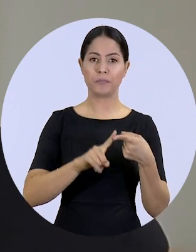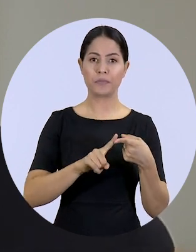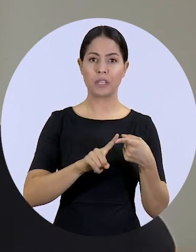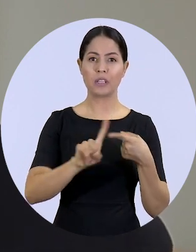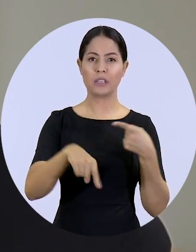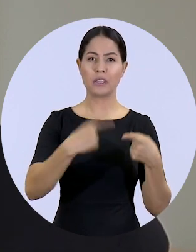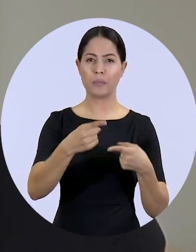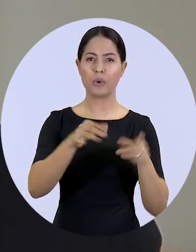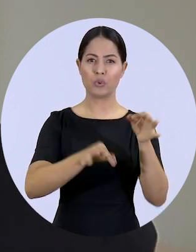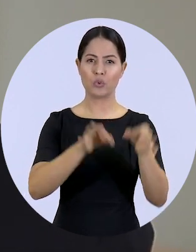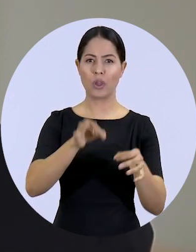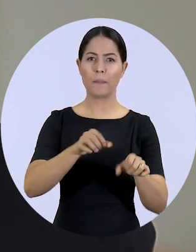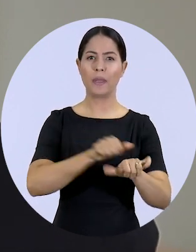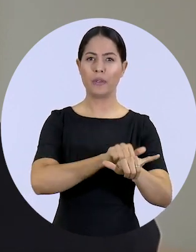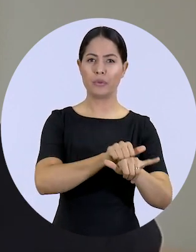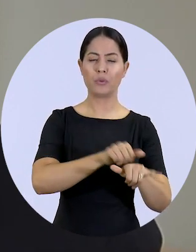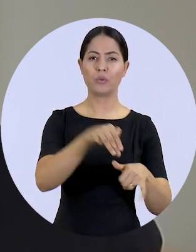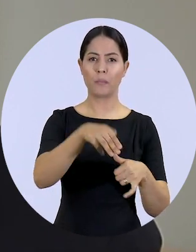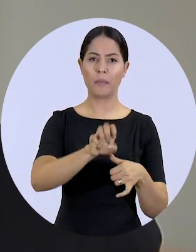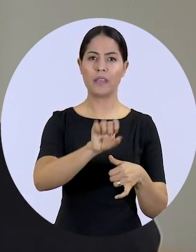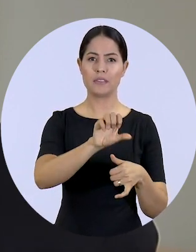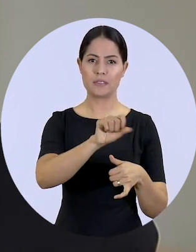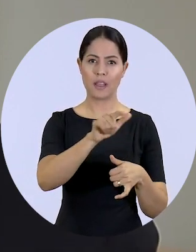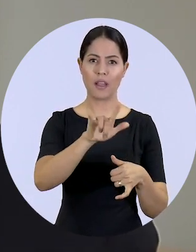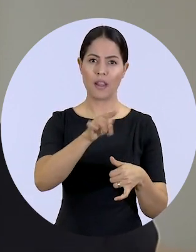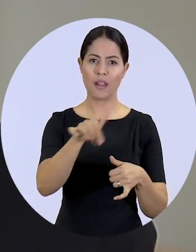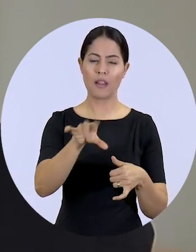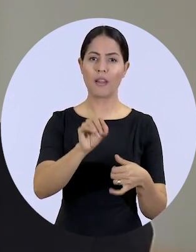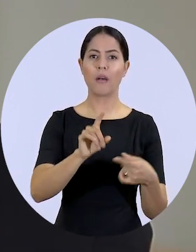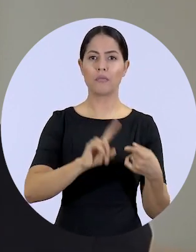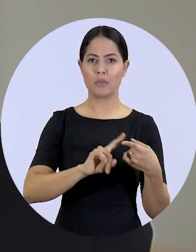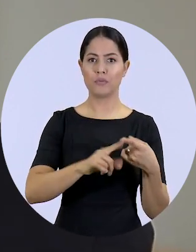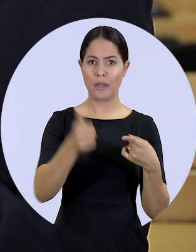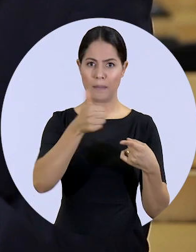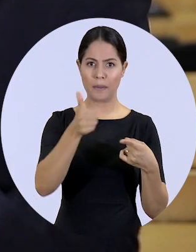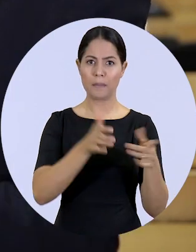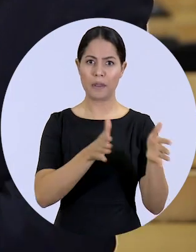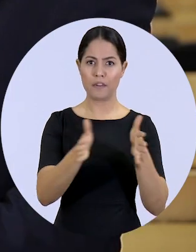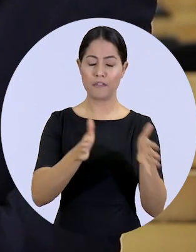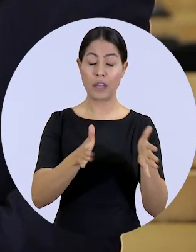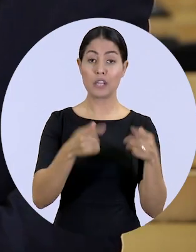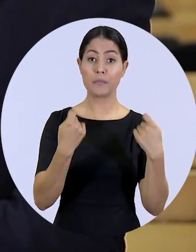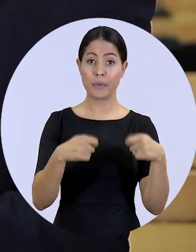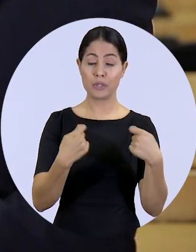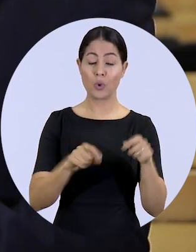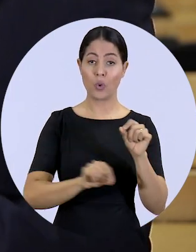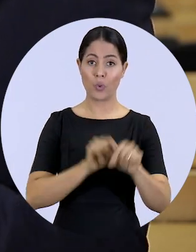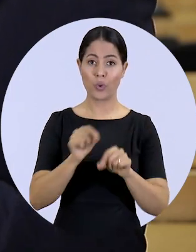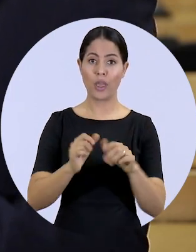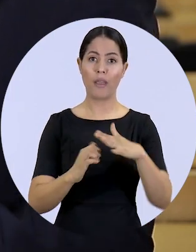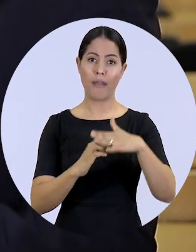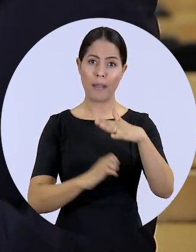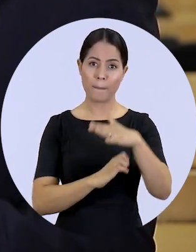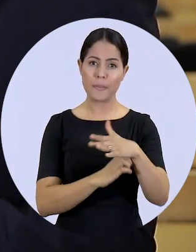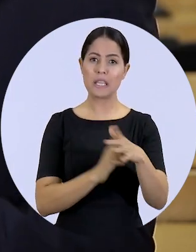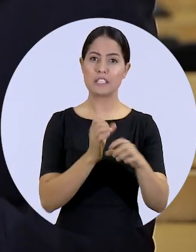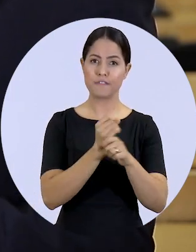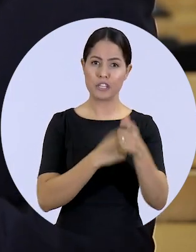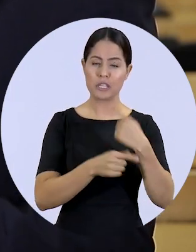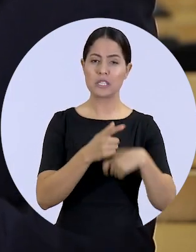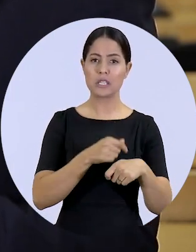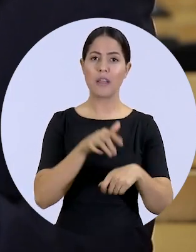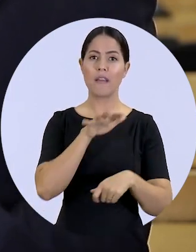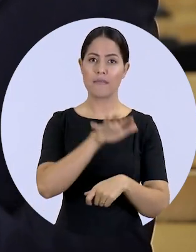do Mensalão, foi uma primeira fase, onde se atentou para a necessidade que as instituições financeiras tivessem departamentos